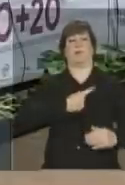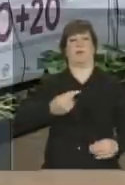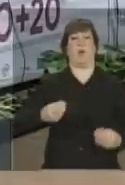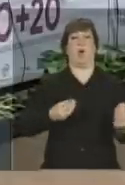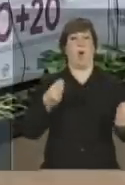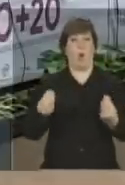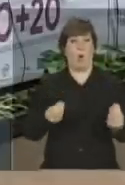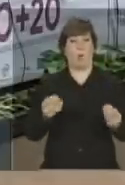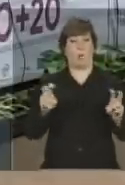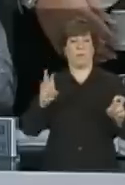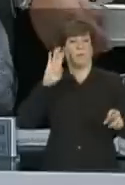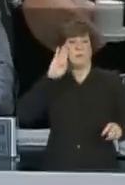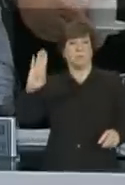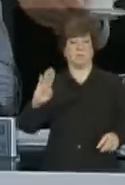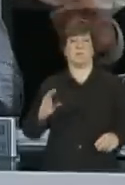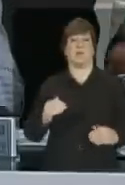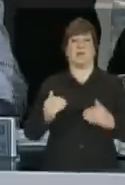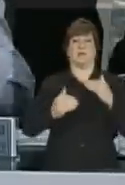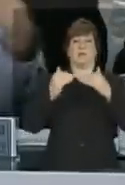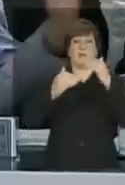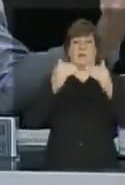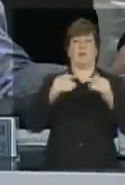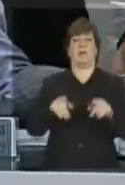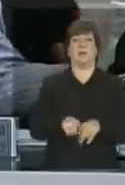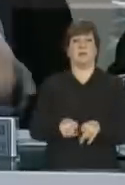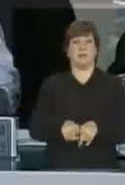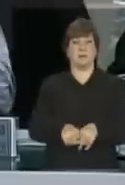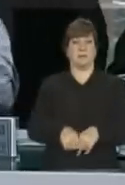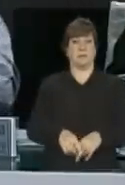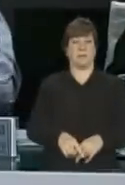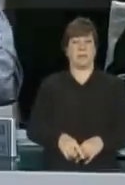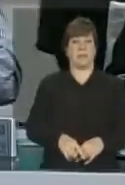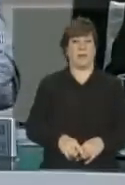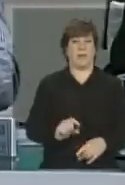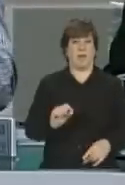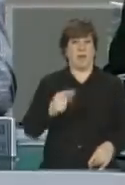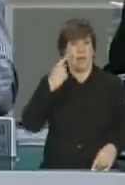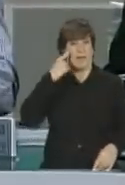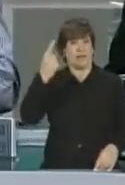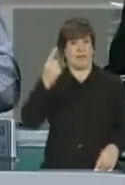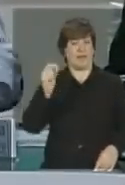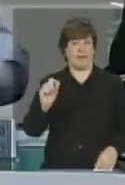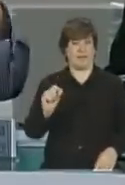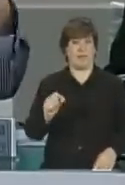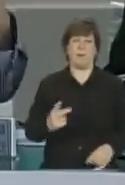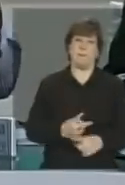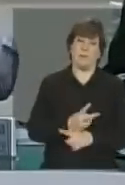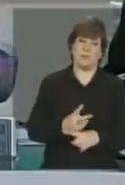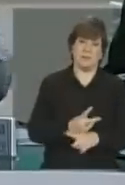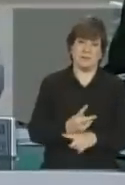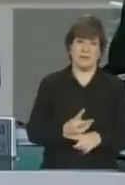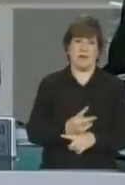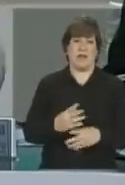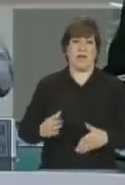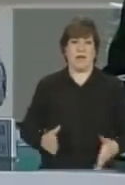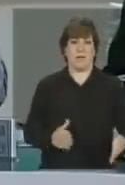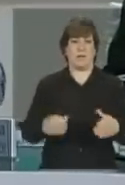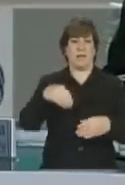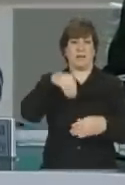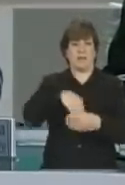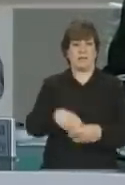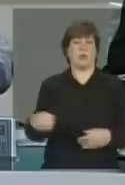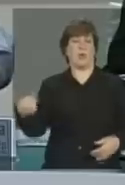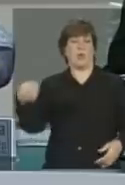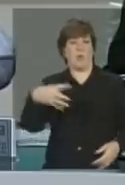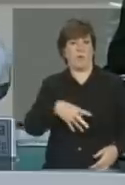de desenvolvimento. E aí, a saída ou a sugestão que se faz é buscar caminhos dentro de uma nova política econômica para o